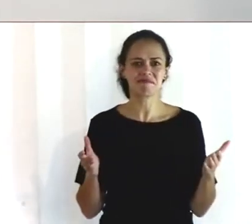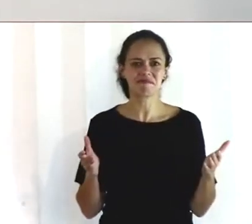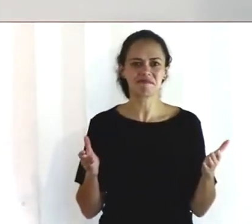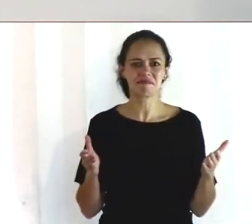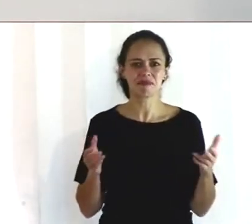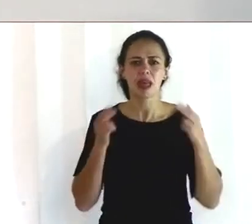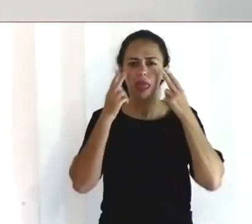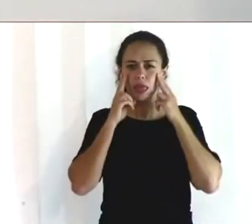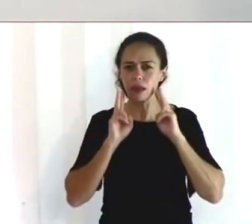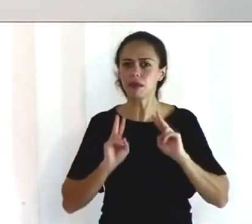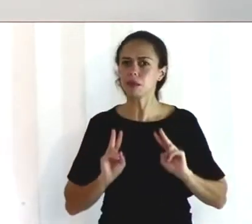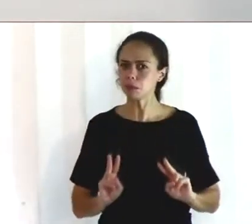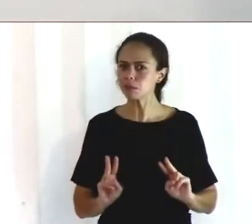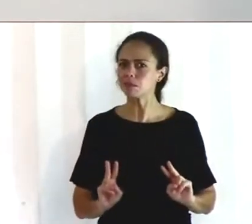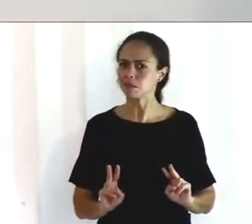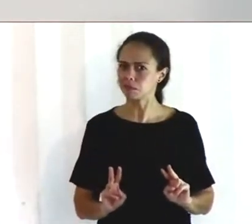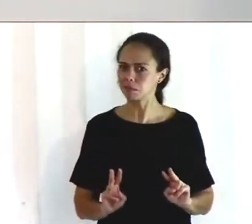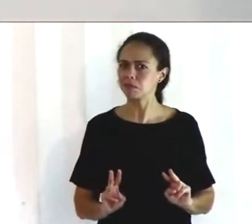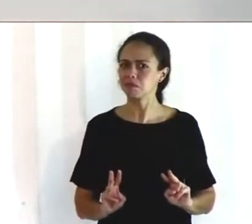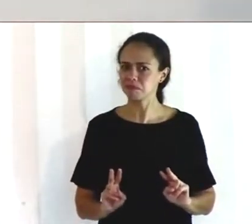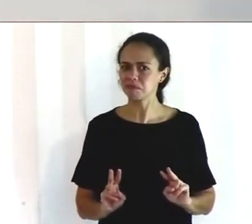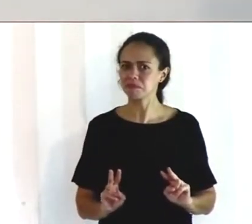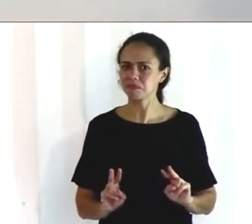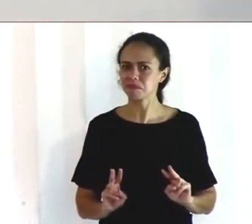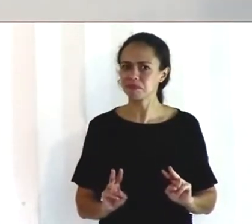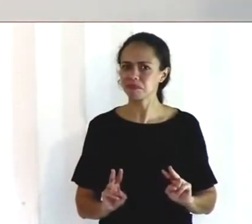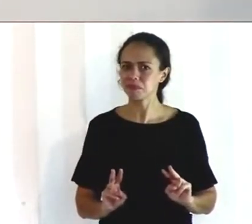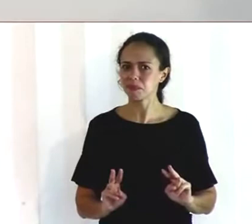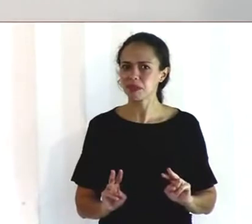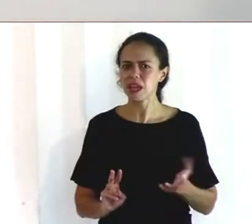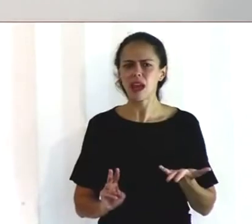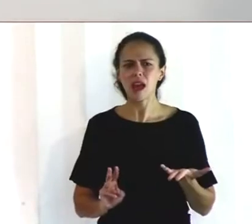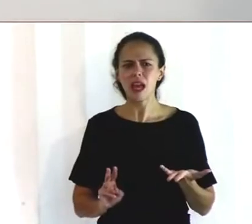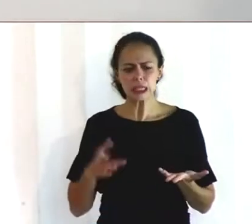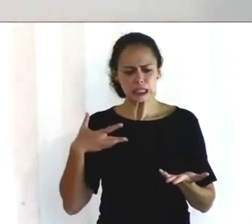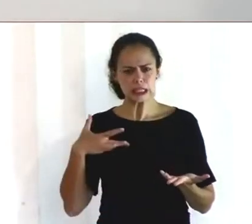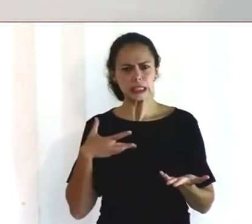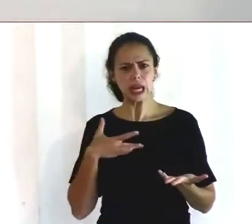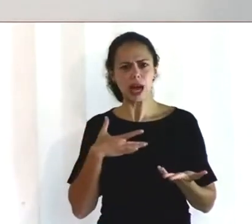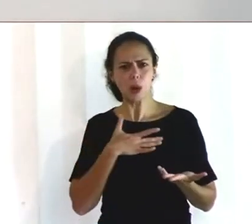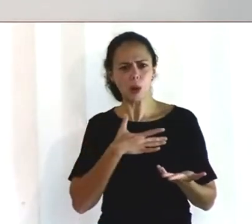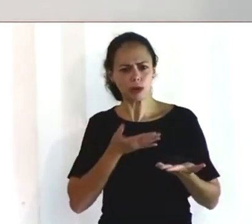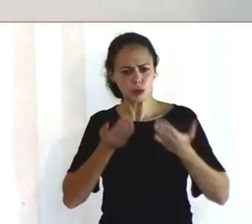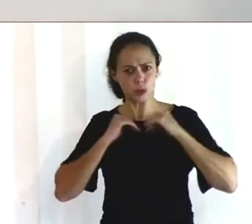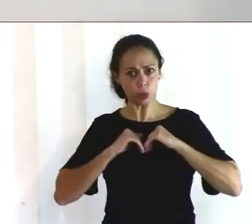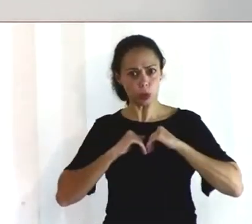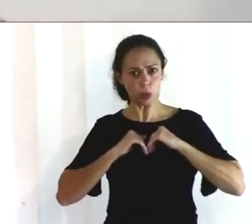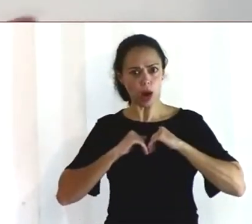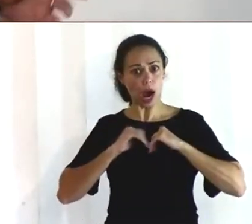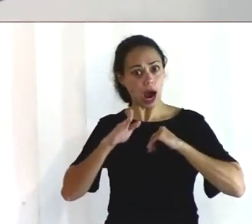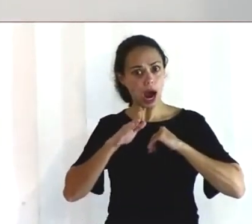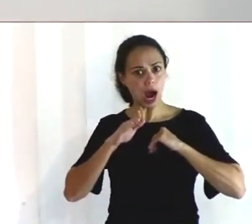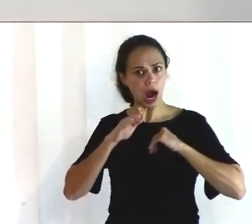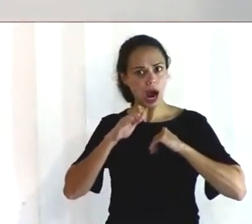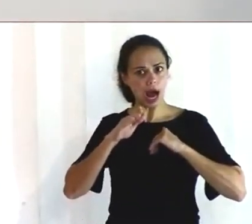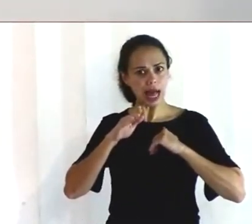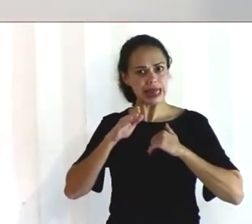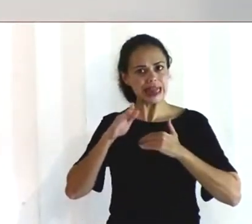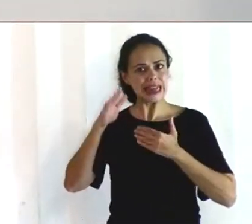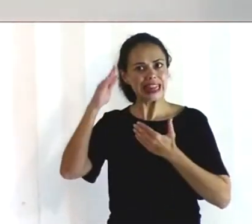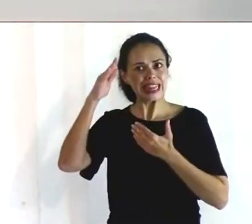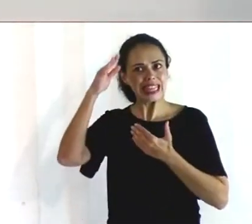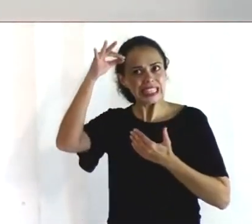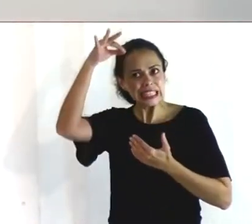Mas o testemunho é o eco da saúde espiritual. O testemunho é uma demonstração